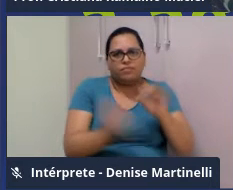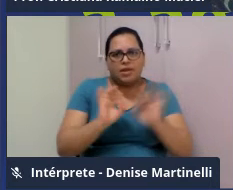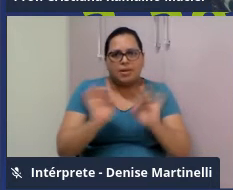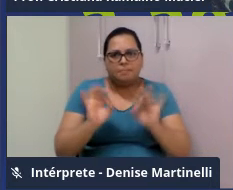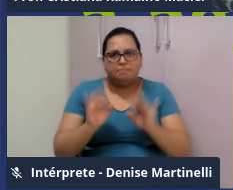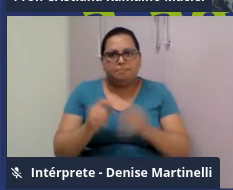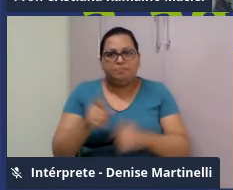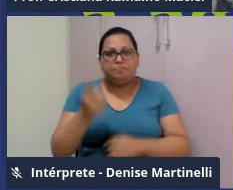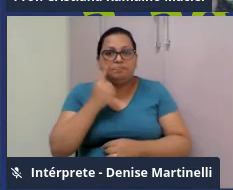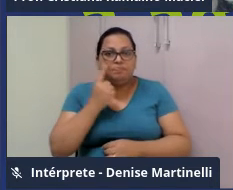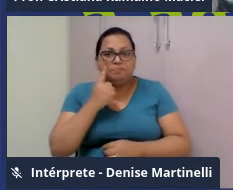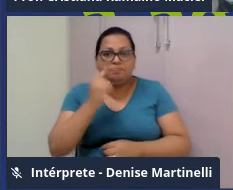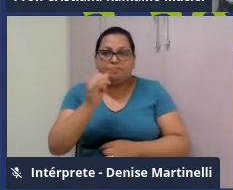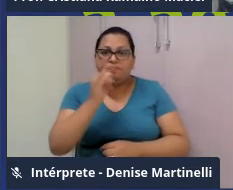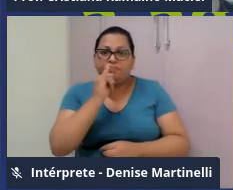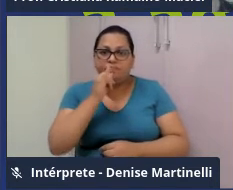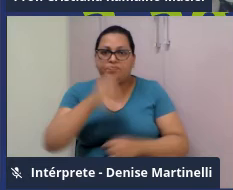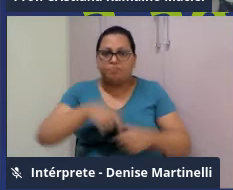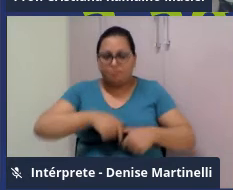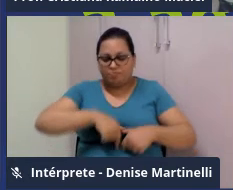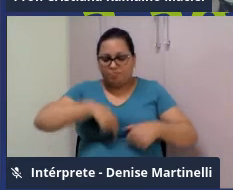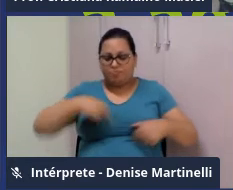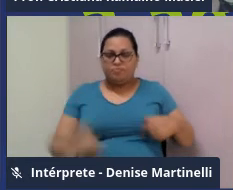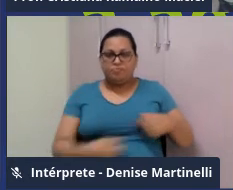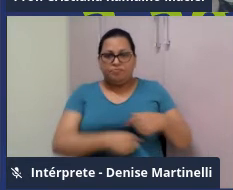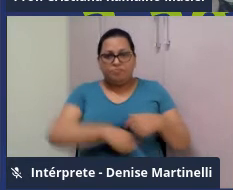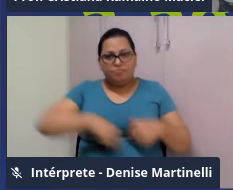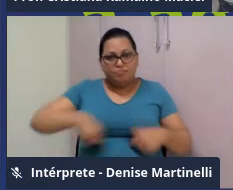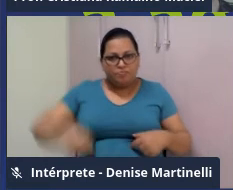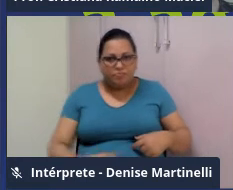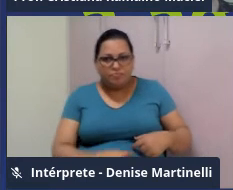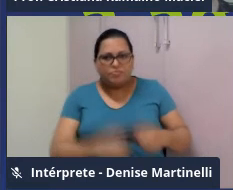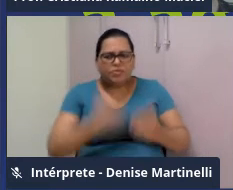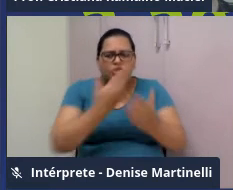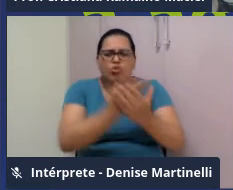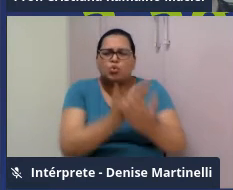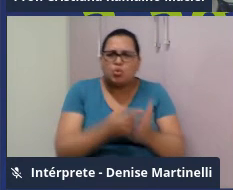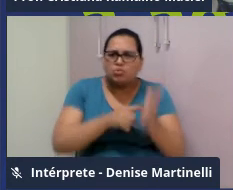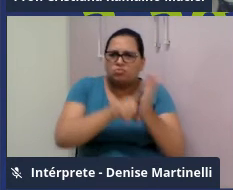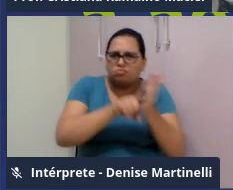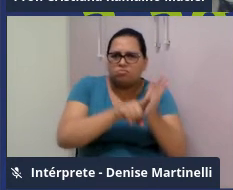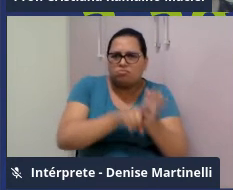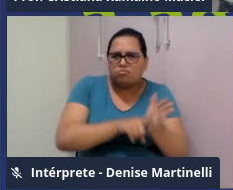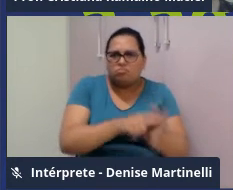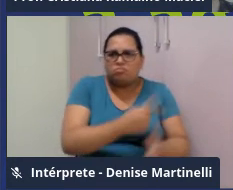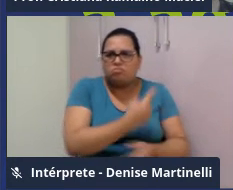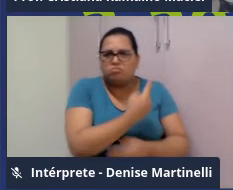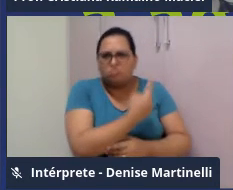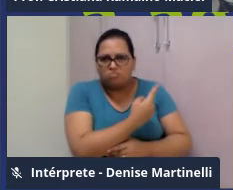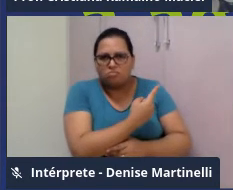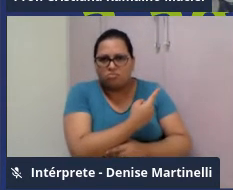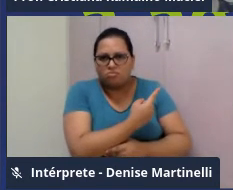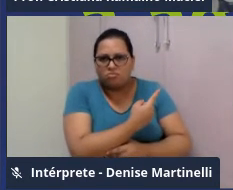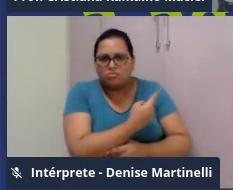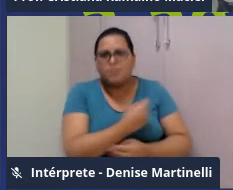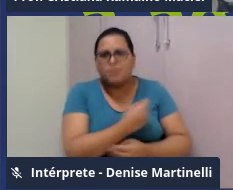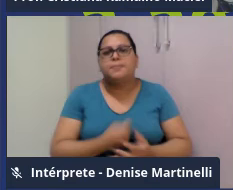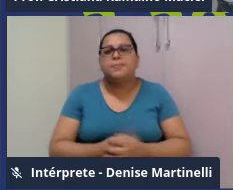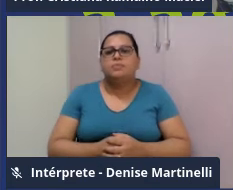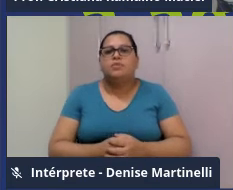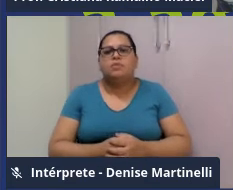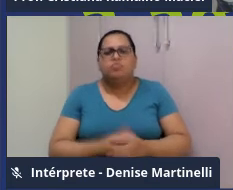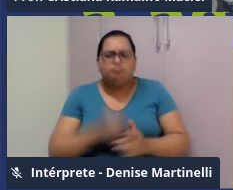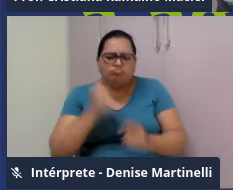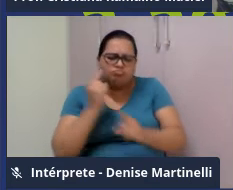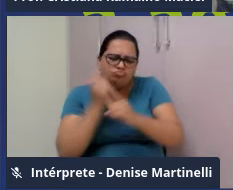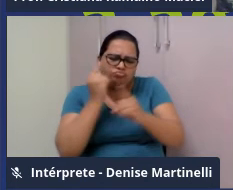macrobráquio amazônico. E nesse estudo, nós vimos pequenos fragmentos de enzimas que são capazes de